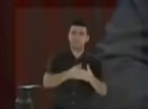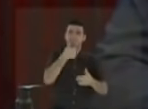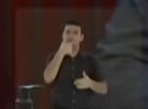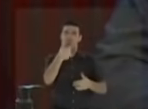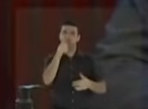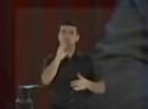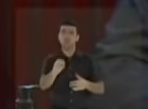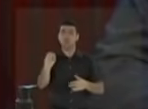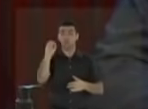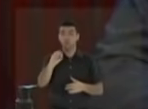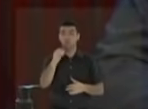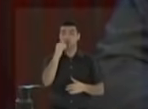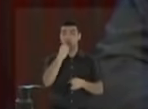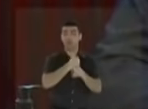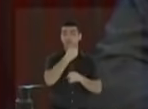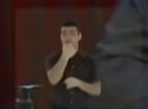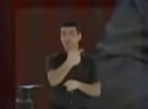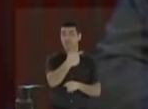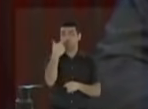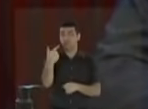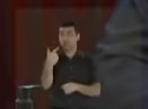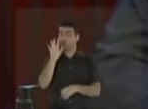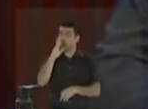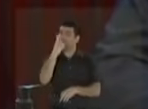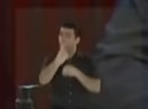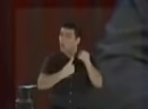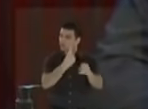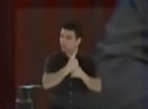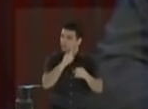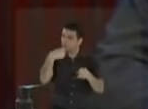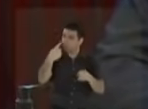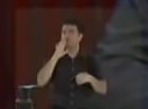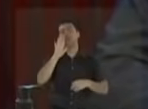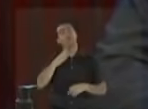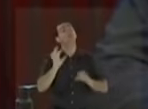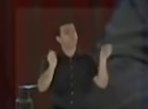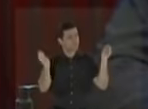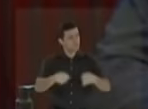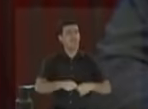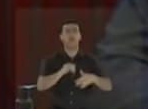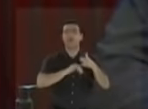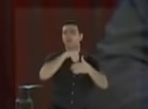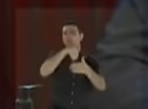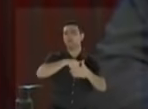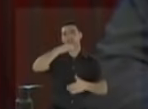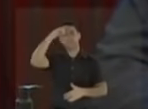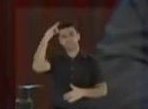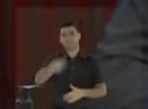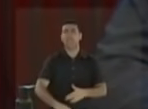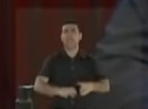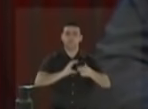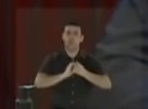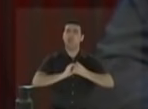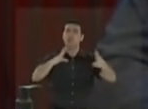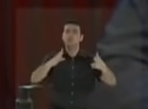aí no áudio lá para o começo de setembro e depois foi tendo acomodação né oi Denise eu acho que a